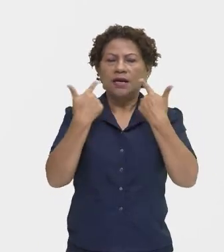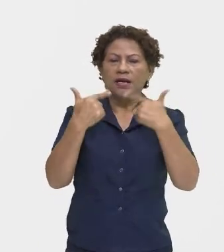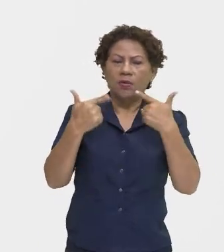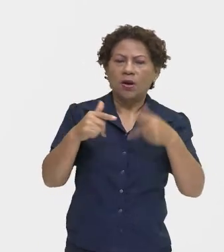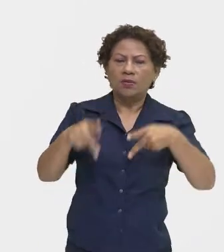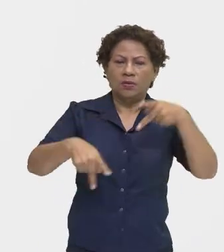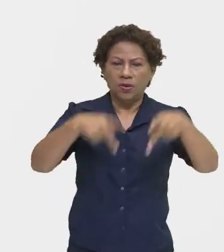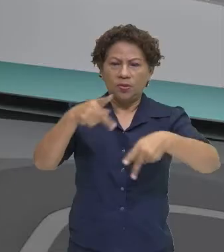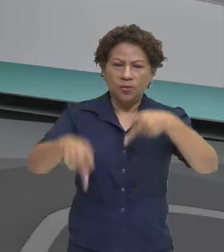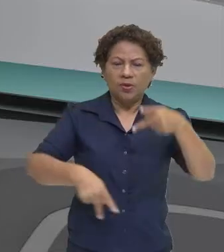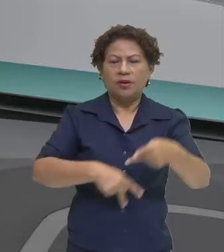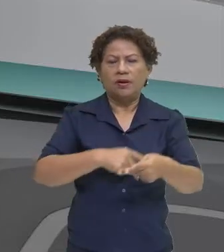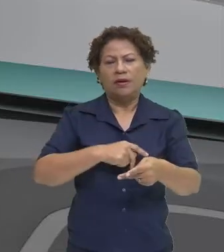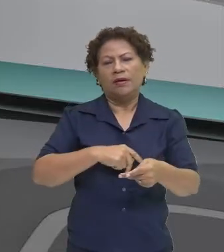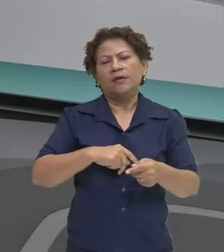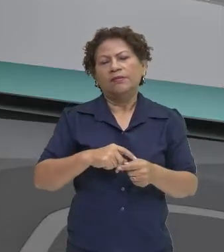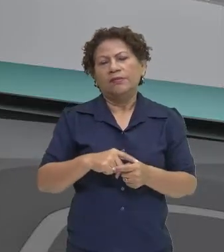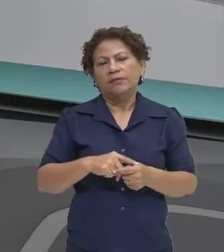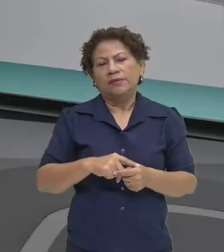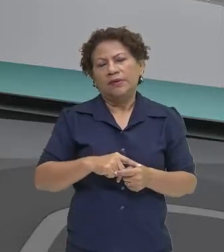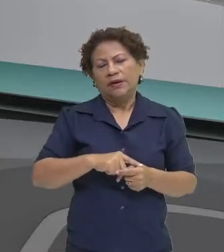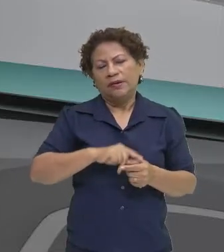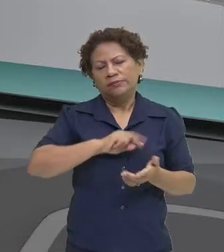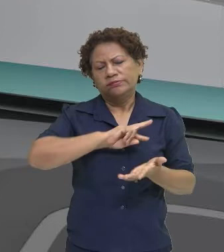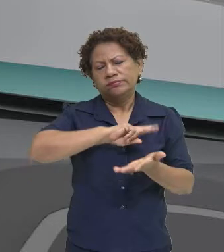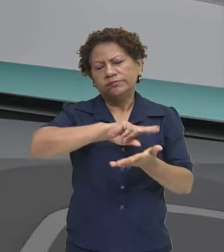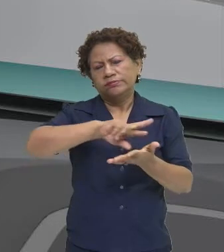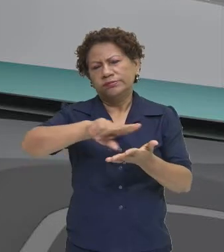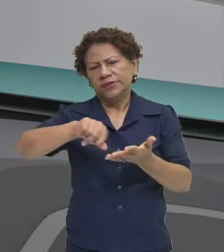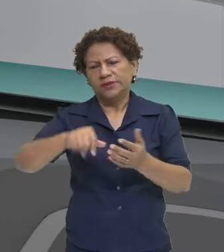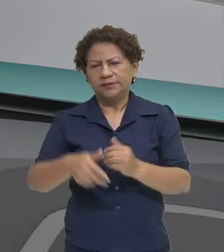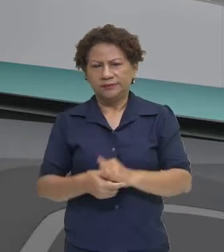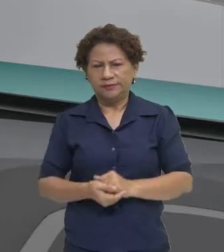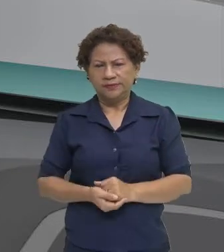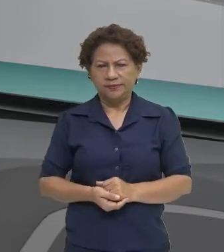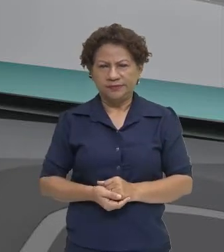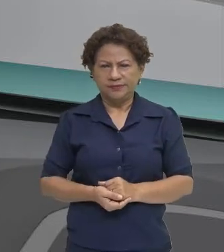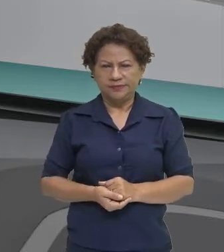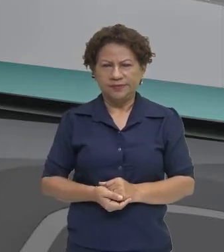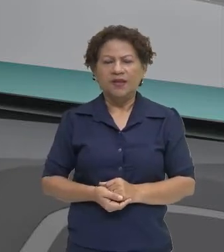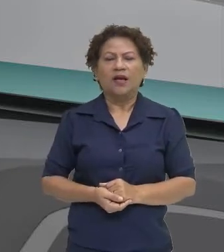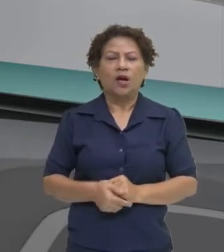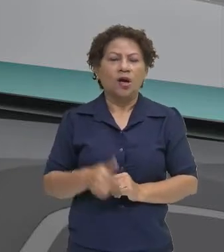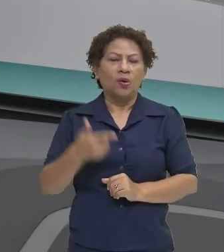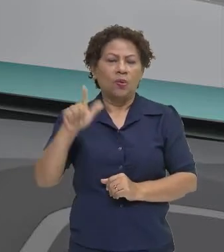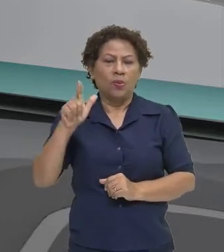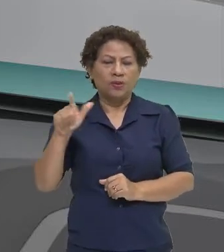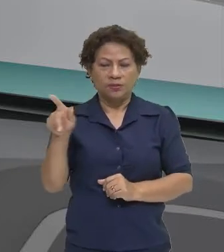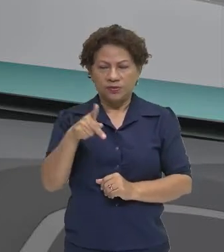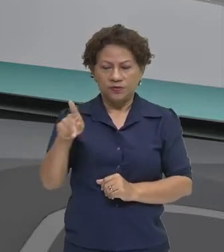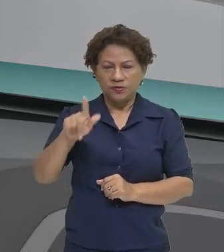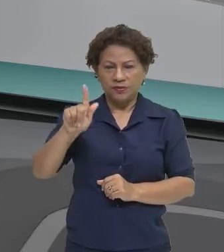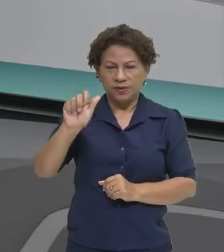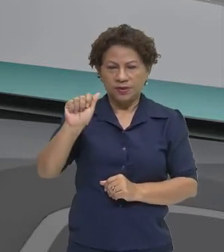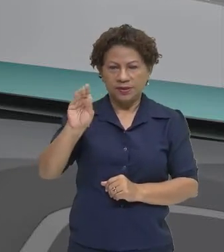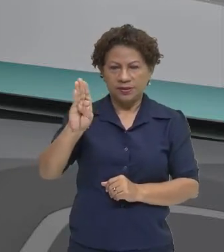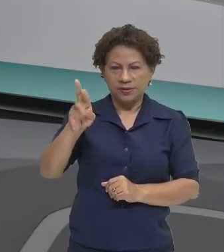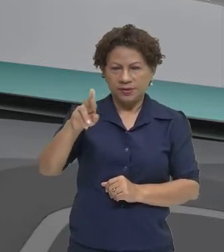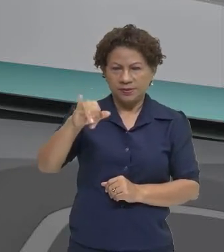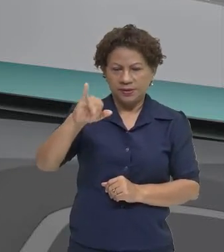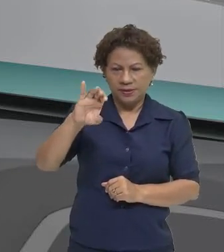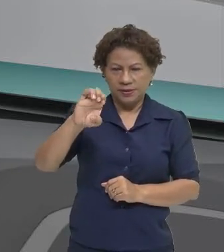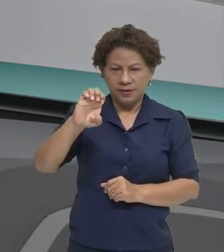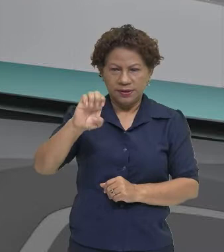tudo vocês vão se aprofundar um pouquinho mais com a revisão da professora Gabriela. Vamos falar um pouquinho mais